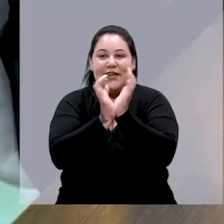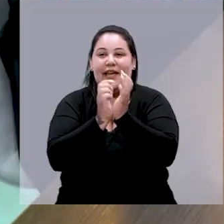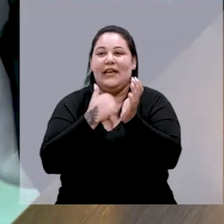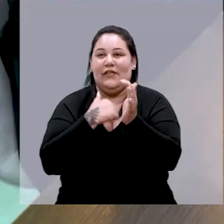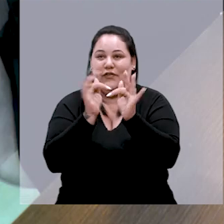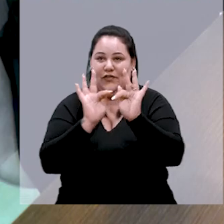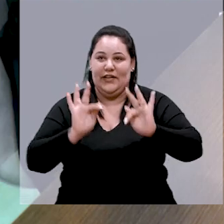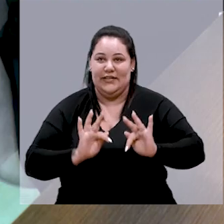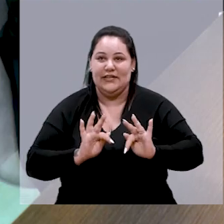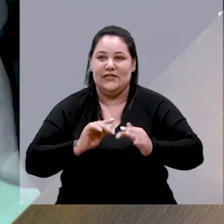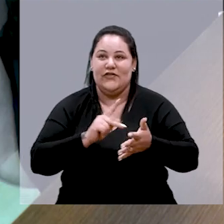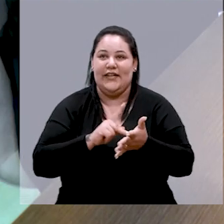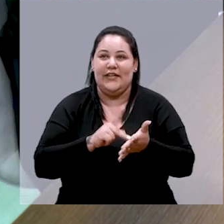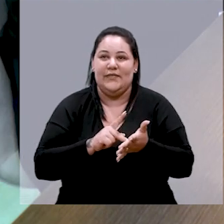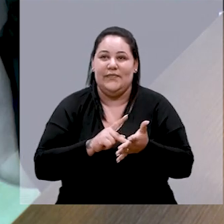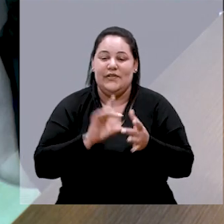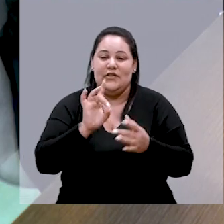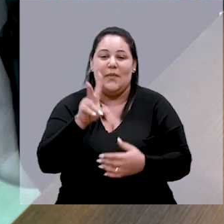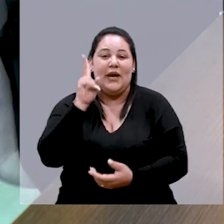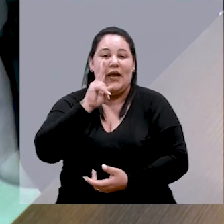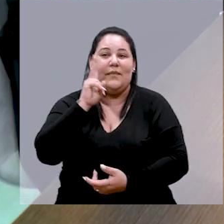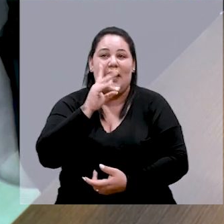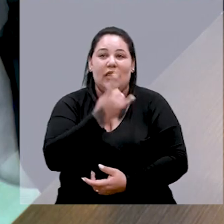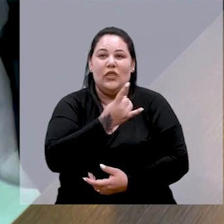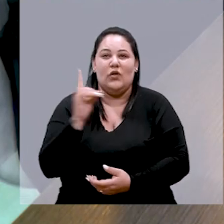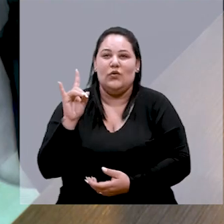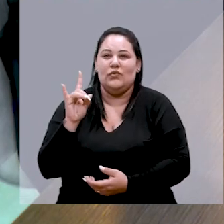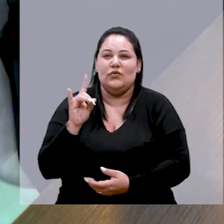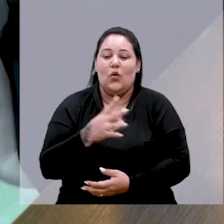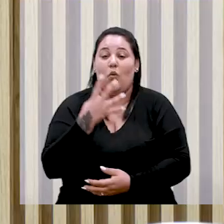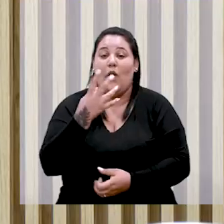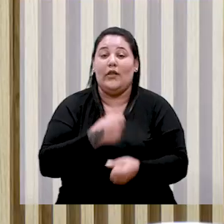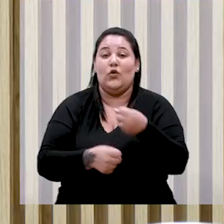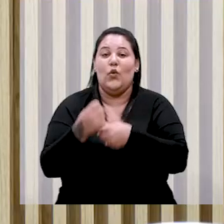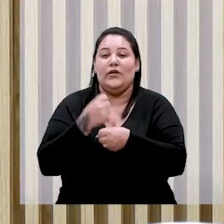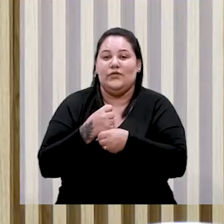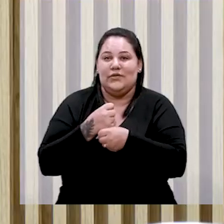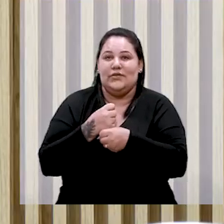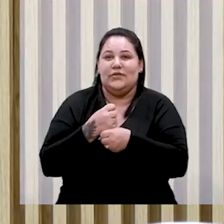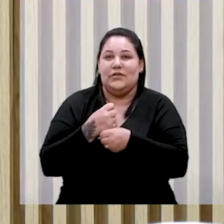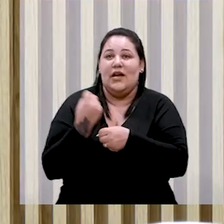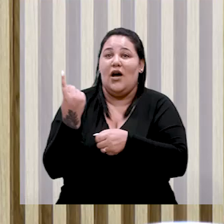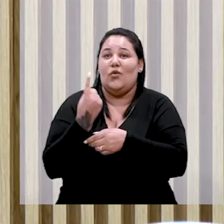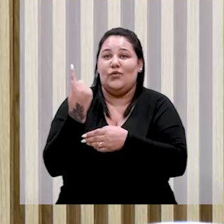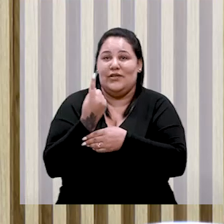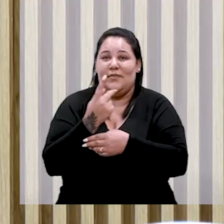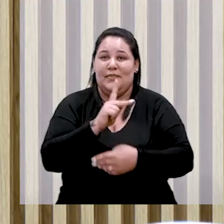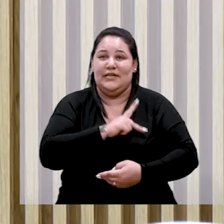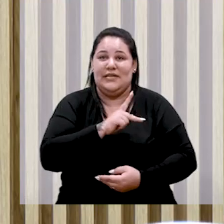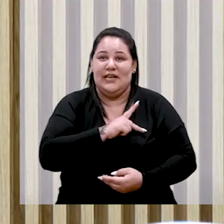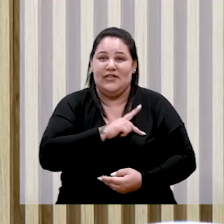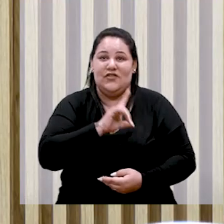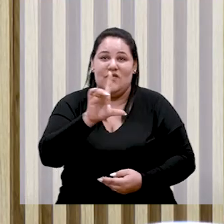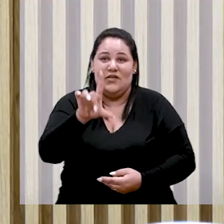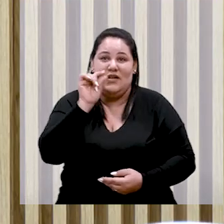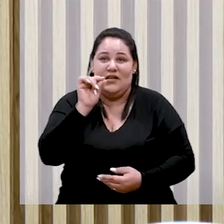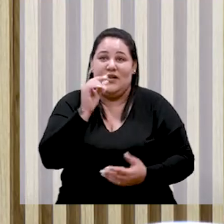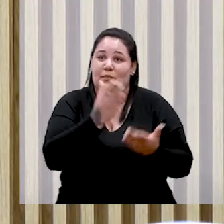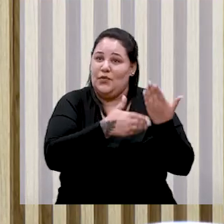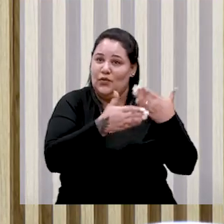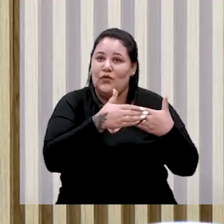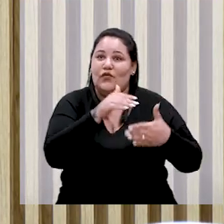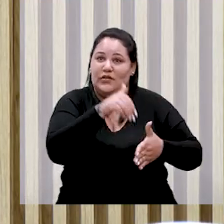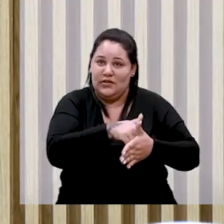também. Então, só para lembrar, né, na última legislatura, nos 4 anos, a única presidente que foi eleita por unanimidade de todos